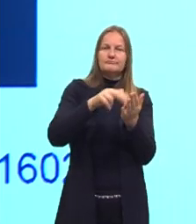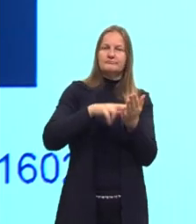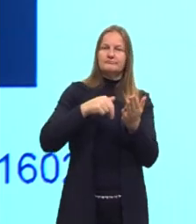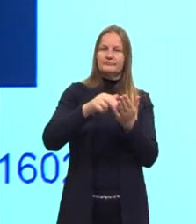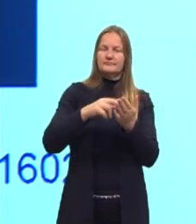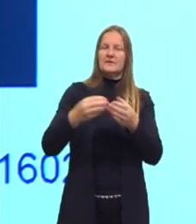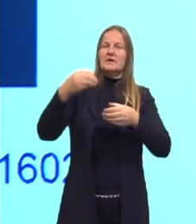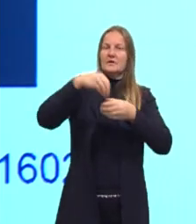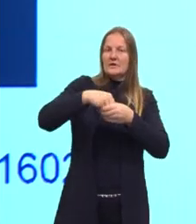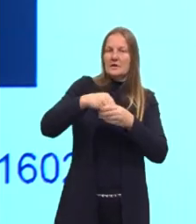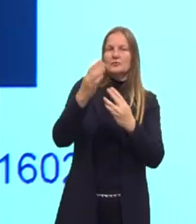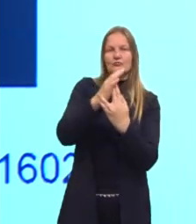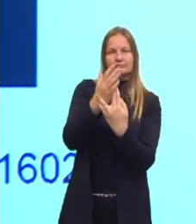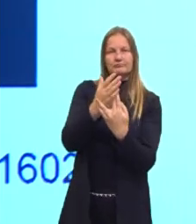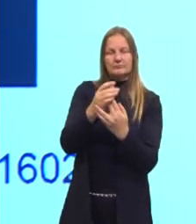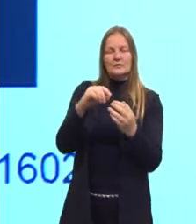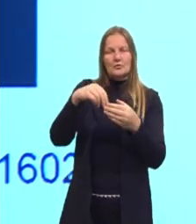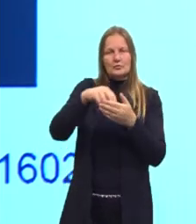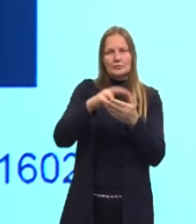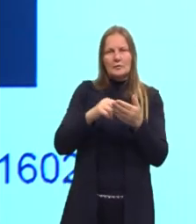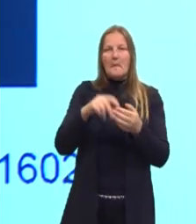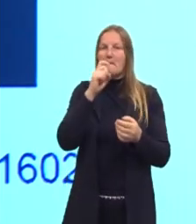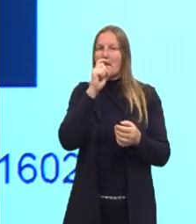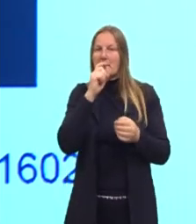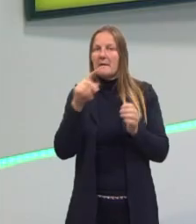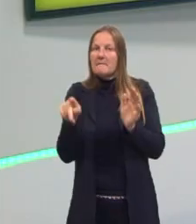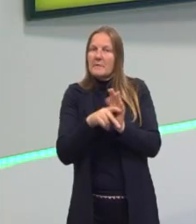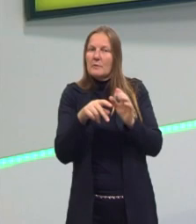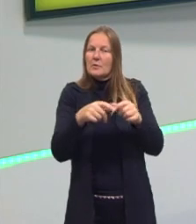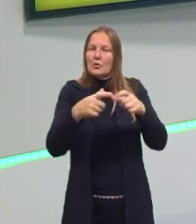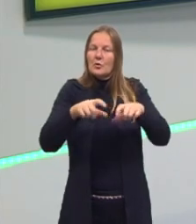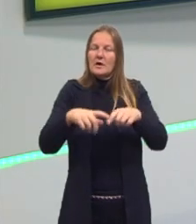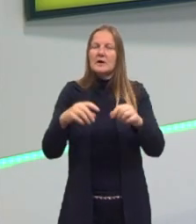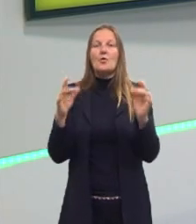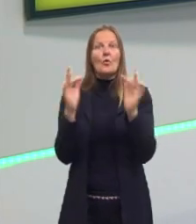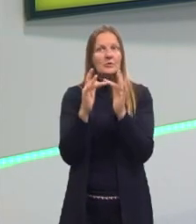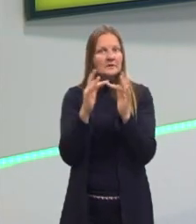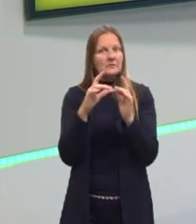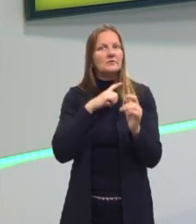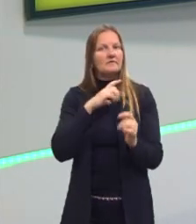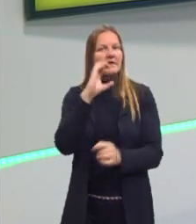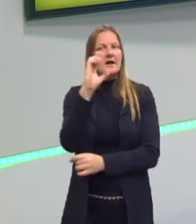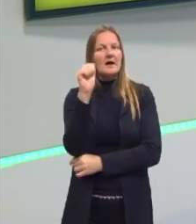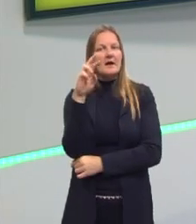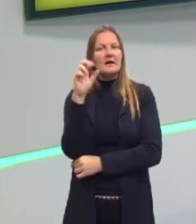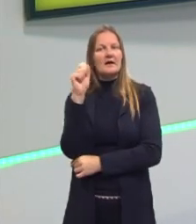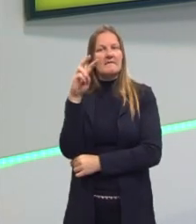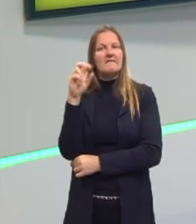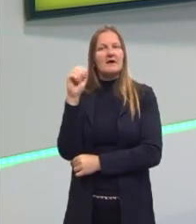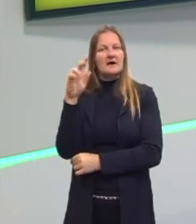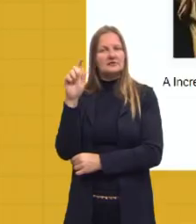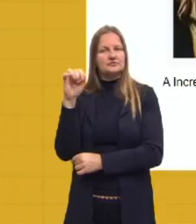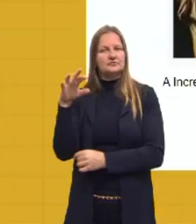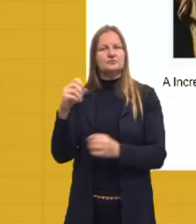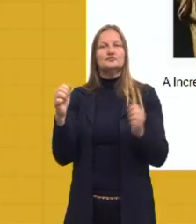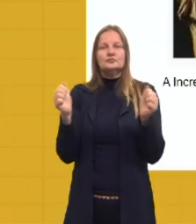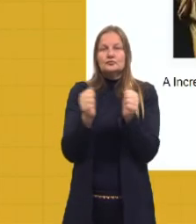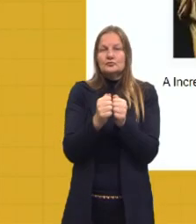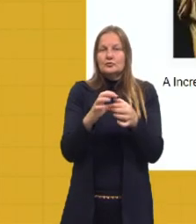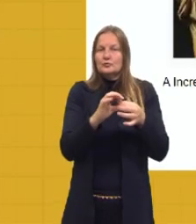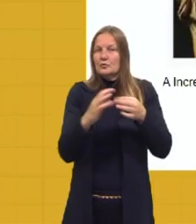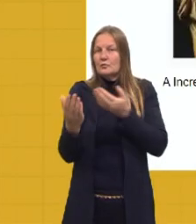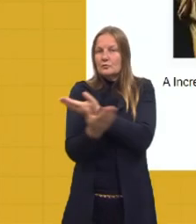dentro do atelier do seu pai teve também em contato com Caravaggio né é contemporâneo ele é o Caravaggio